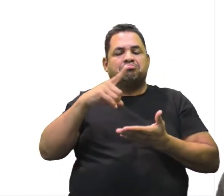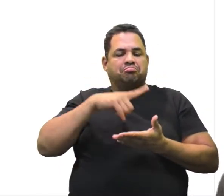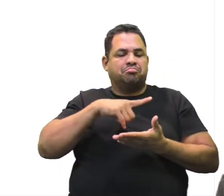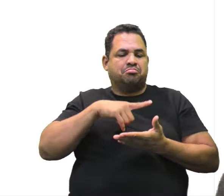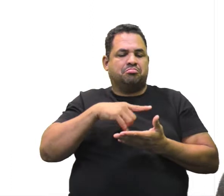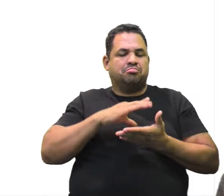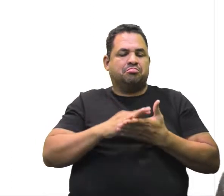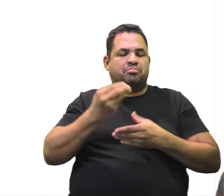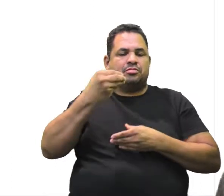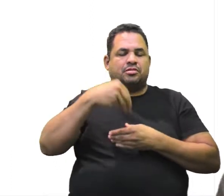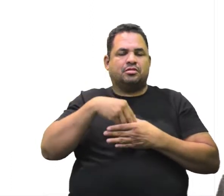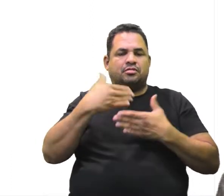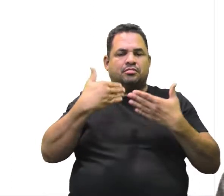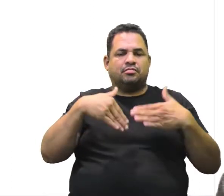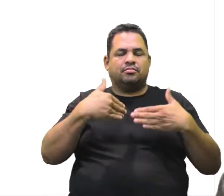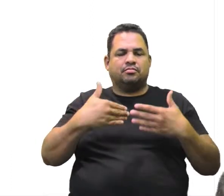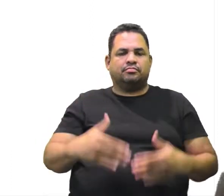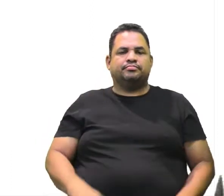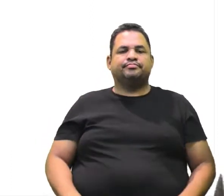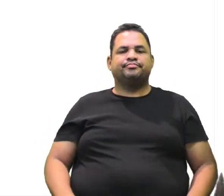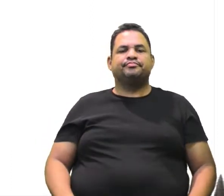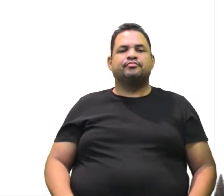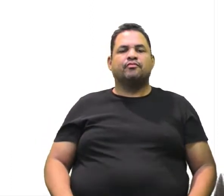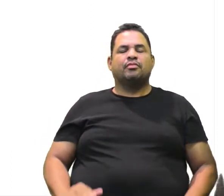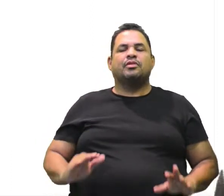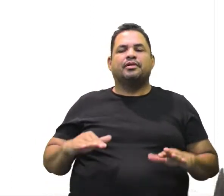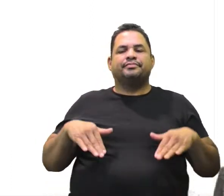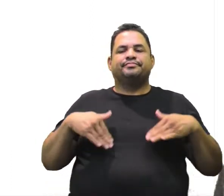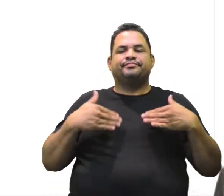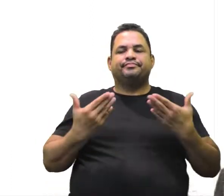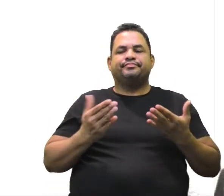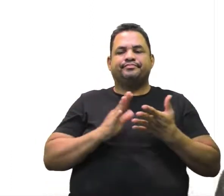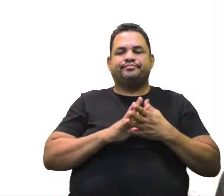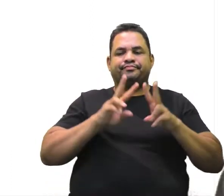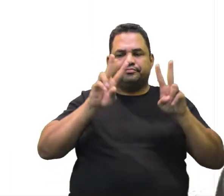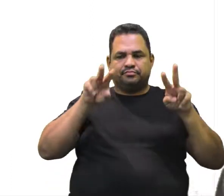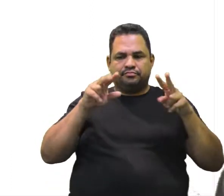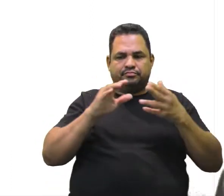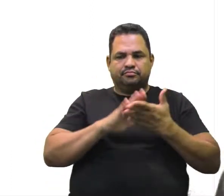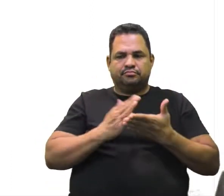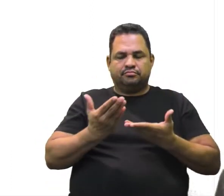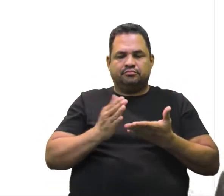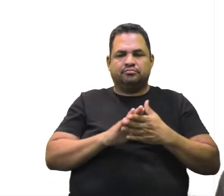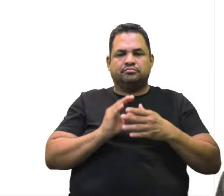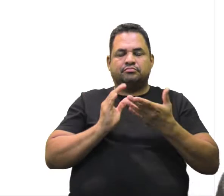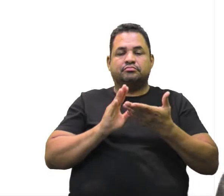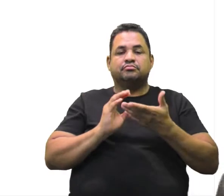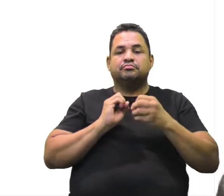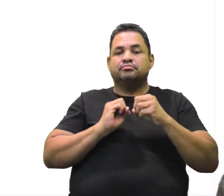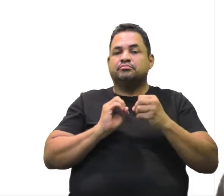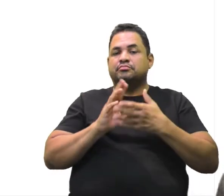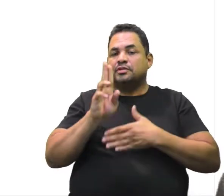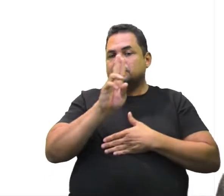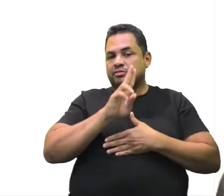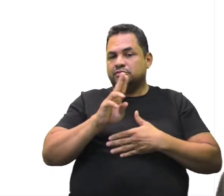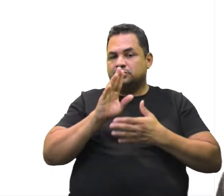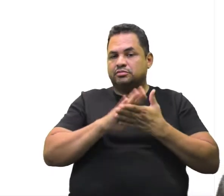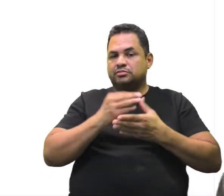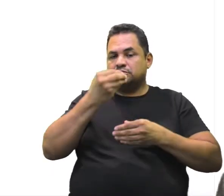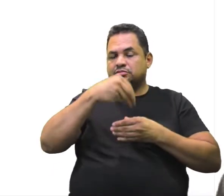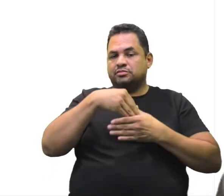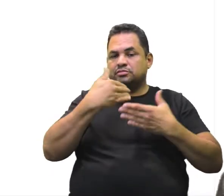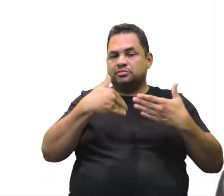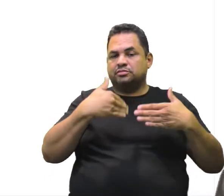costumam cair mais, ou seja, quais são aqueles assuntos mais abordados. Aí, quando